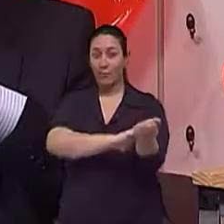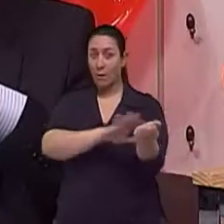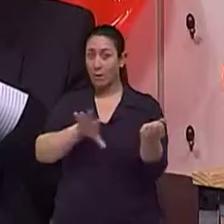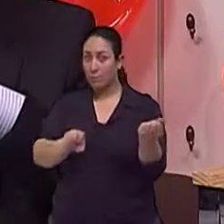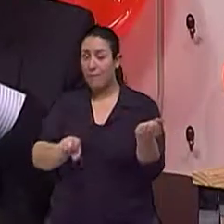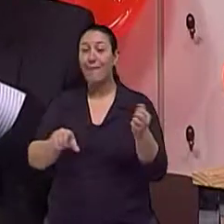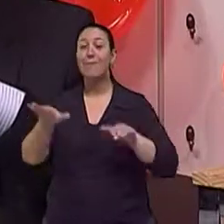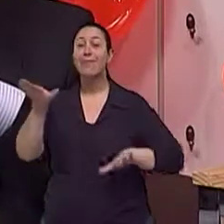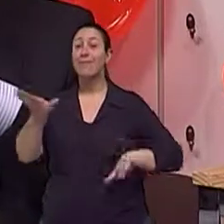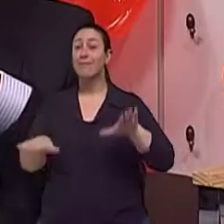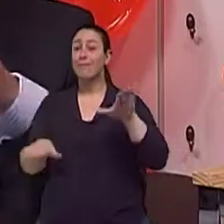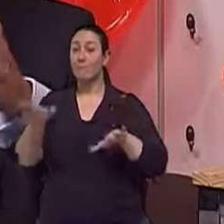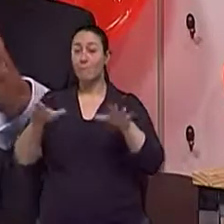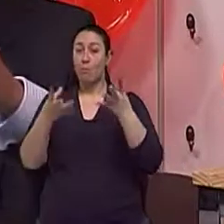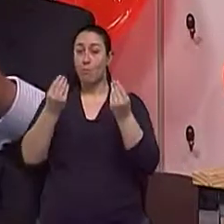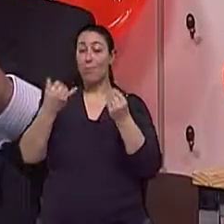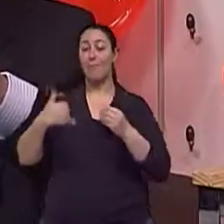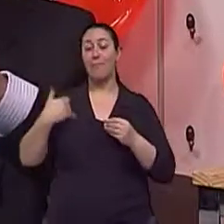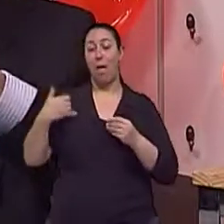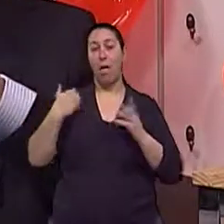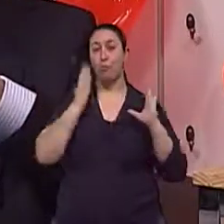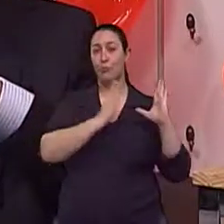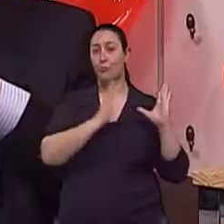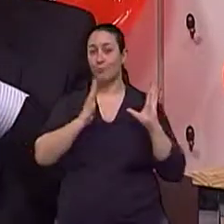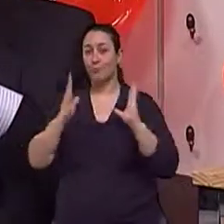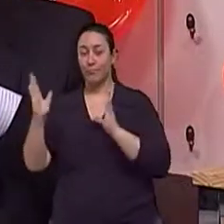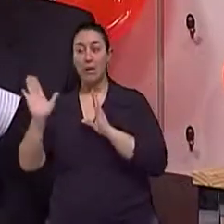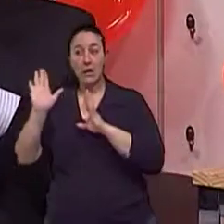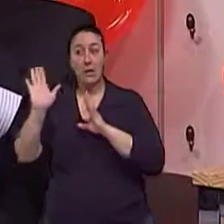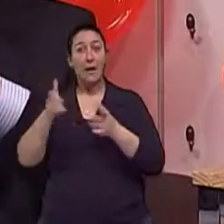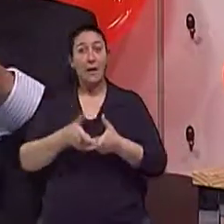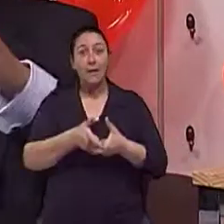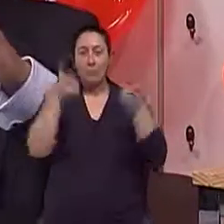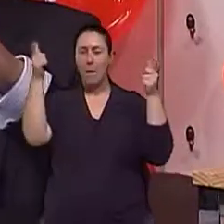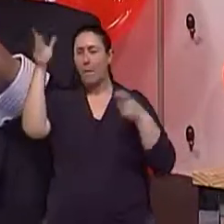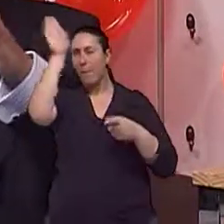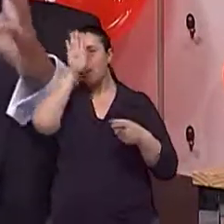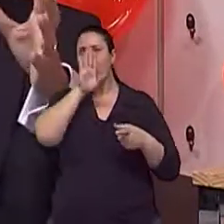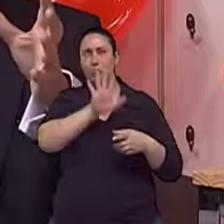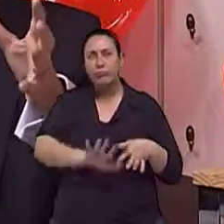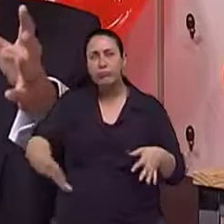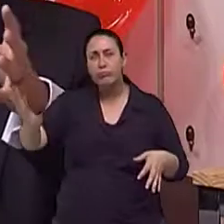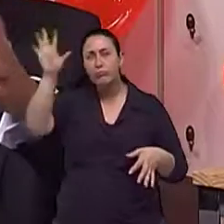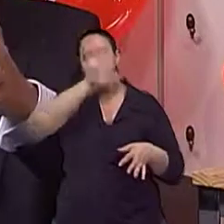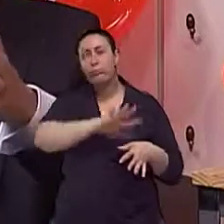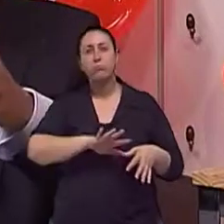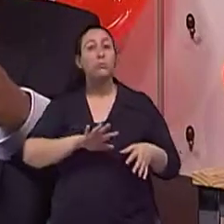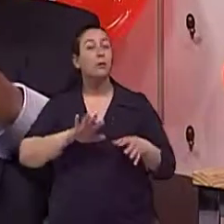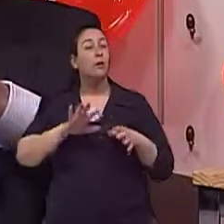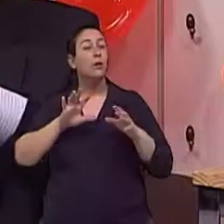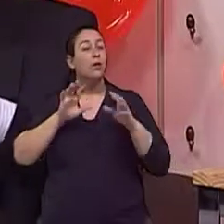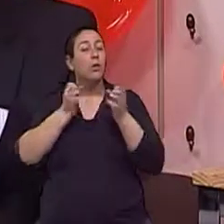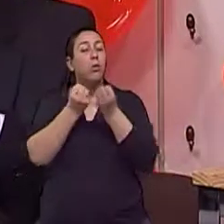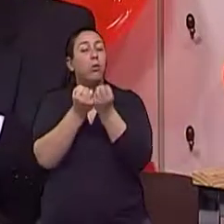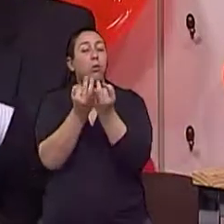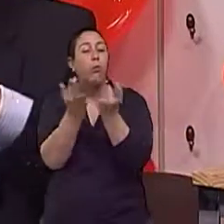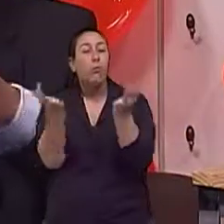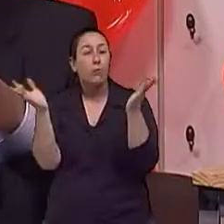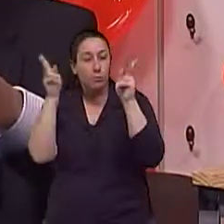com o passar da idade hoje a gente tem no Brasil mais ou menos da população em geral